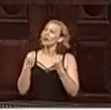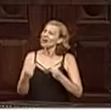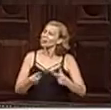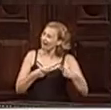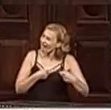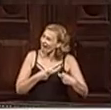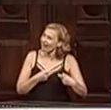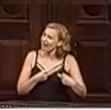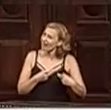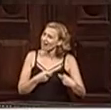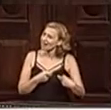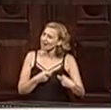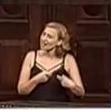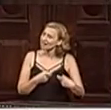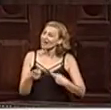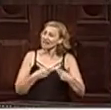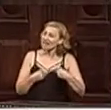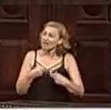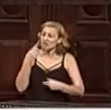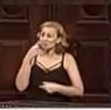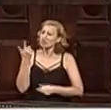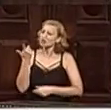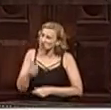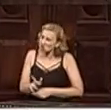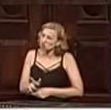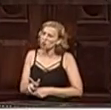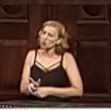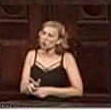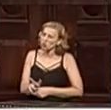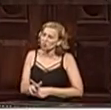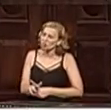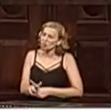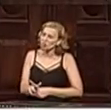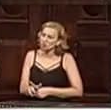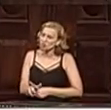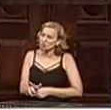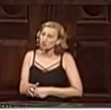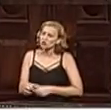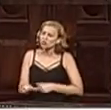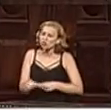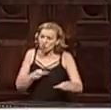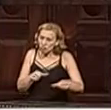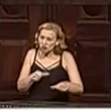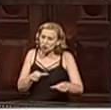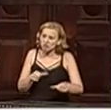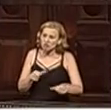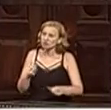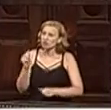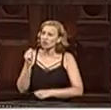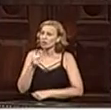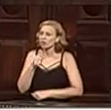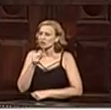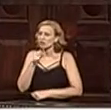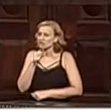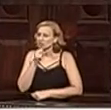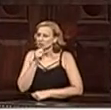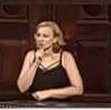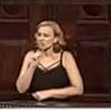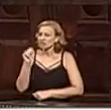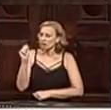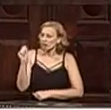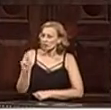E essa guerra, que vimos aqui mais uma vez, foi exatamente contra o aposentado e o servidor público do Estado do Rio de